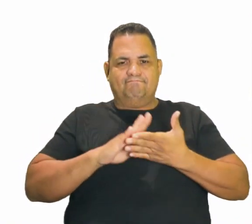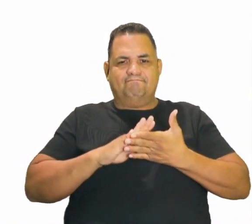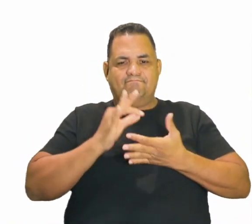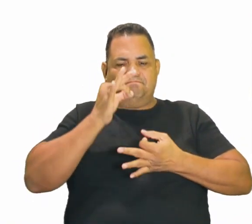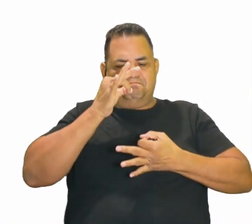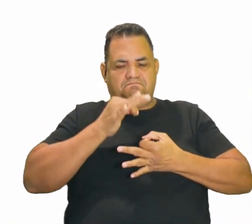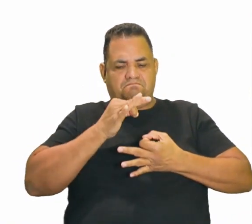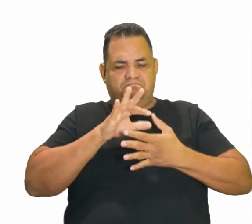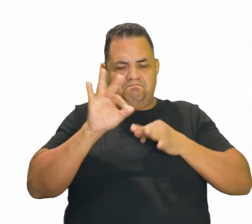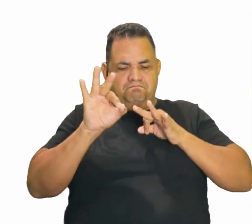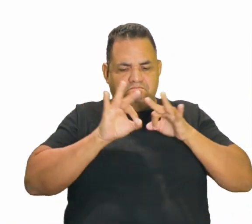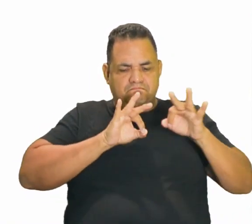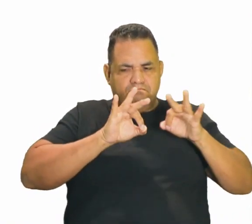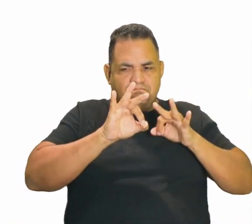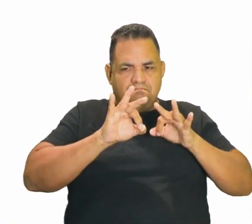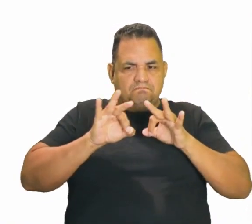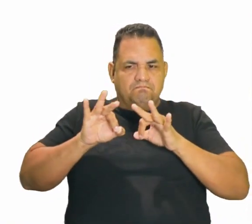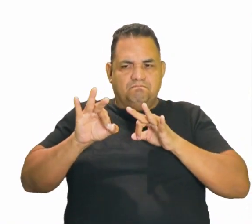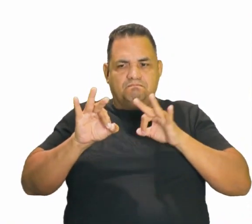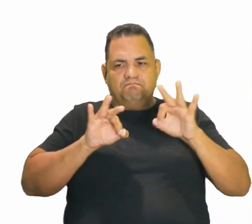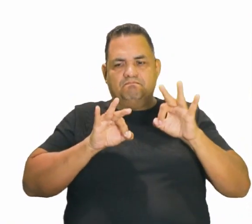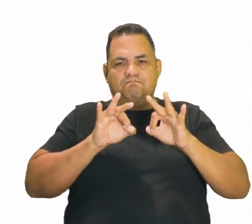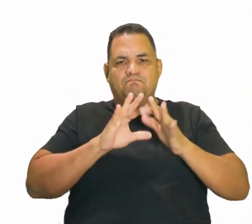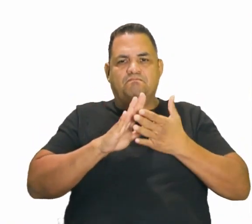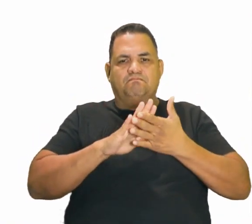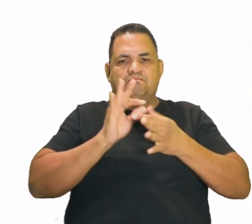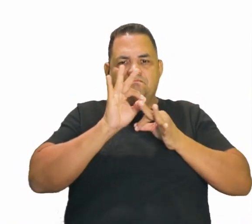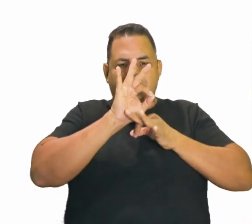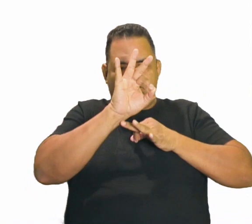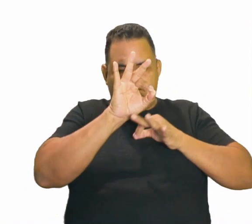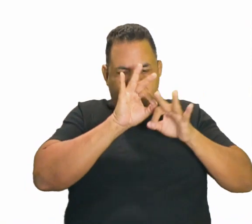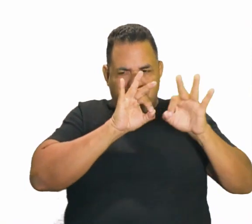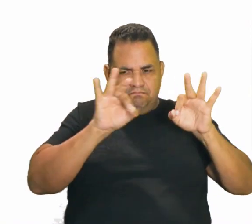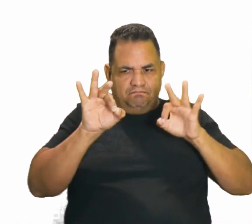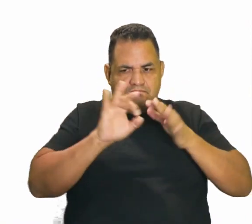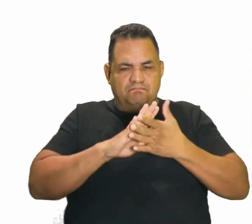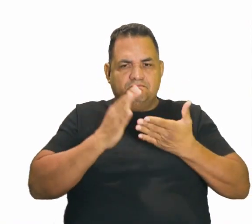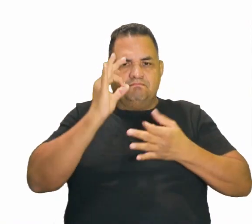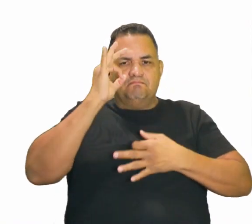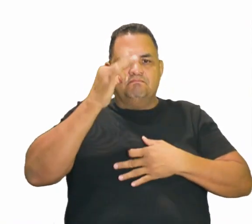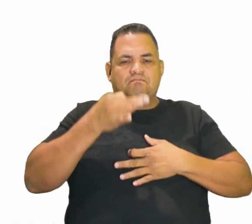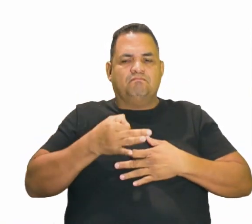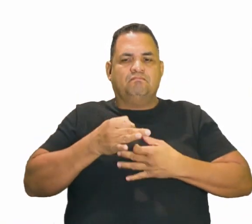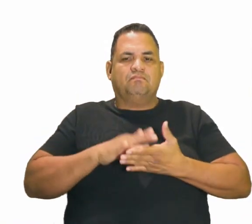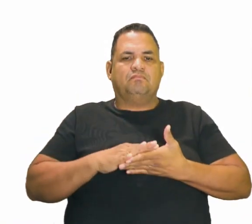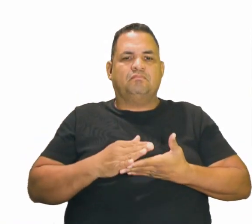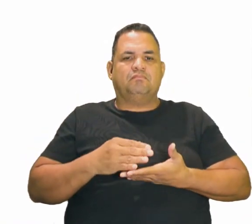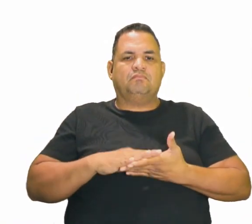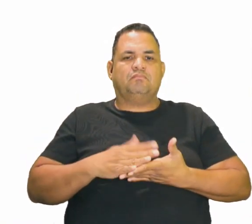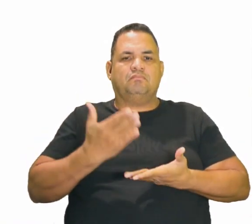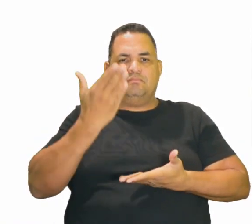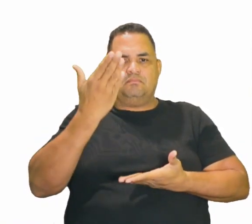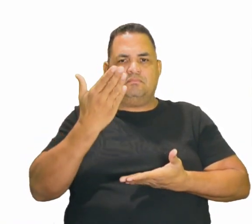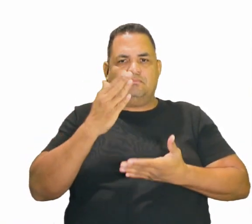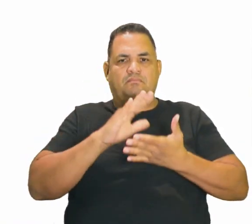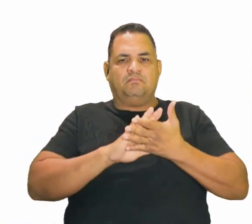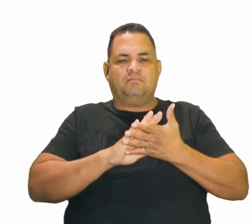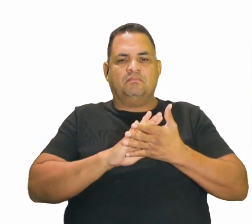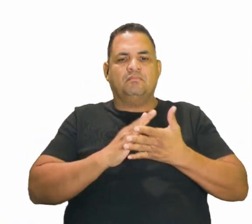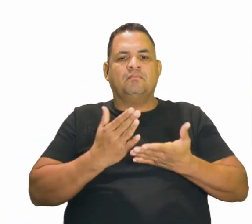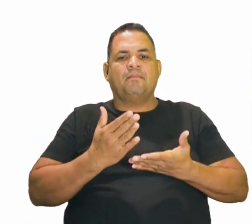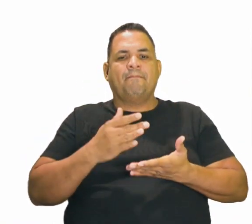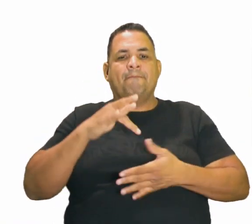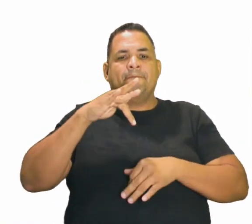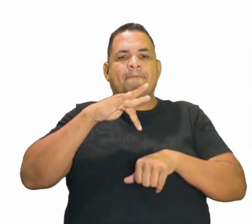acentuados né movimentos ali bem simétrico enfim o balé clássico